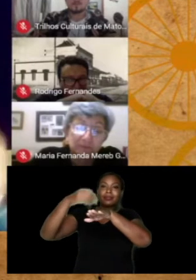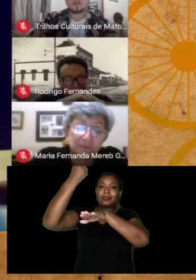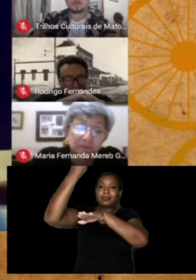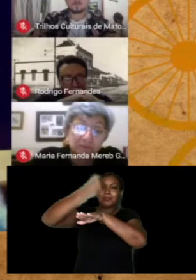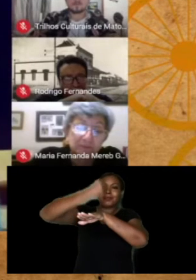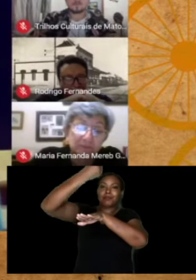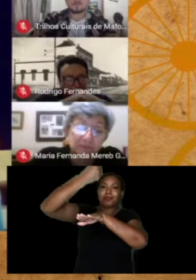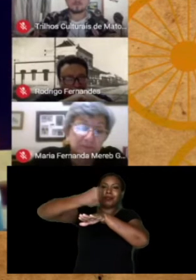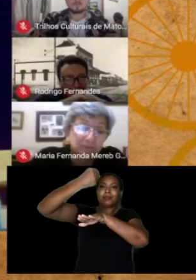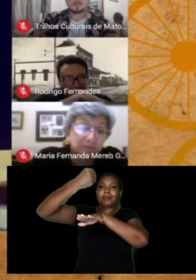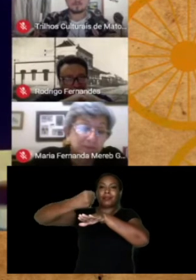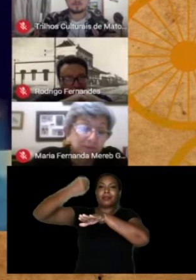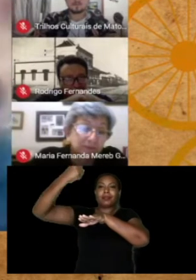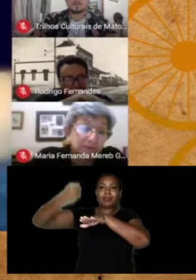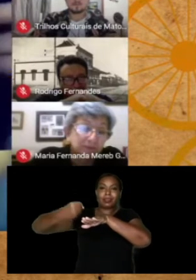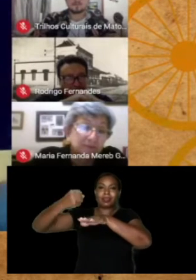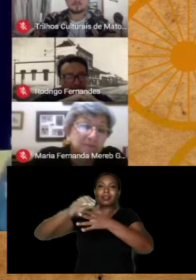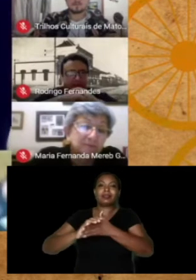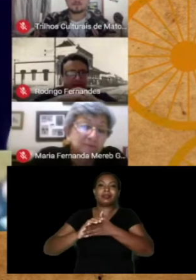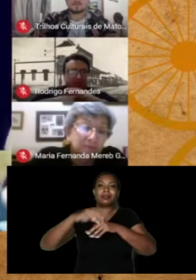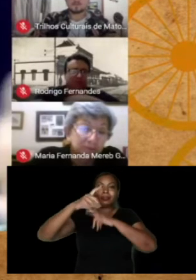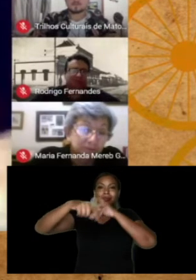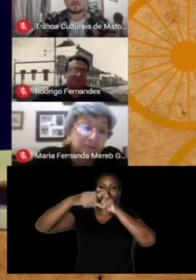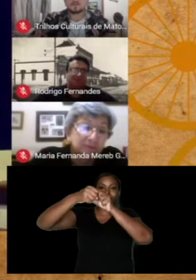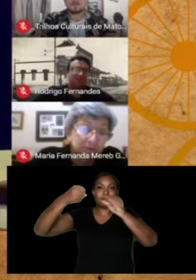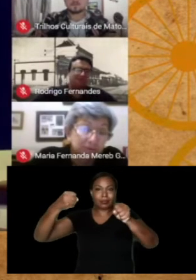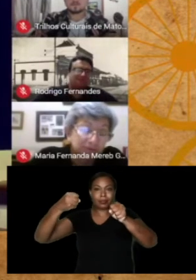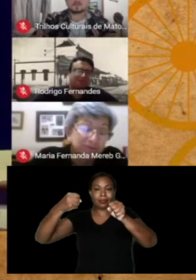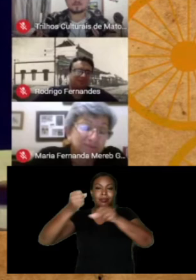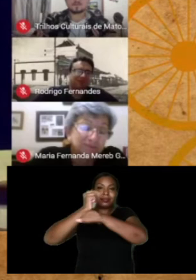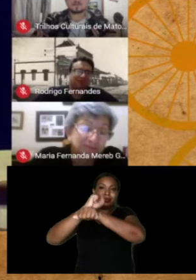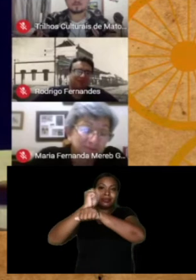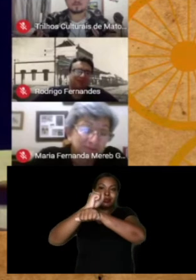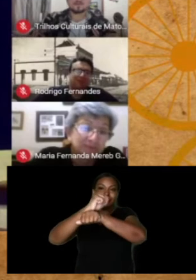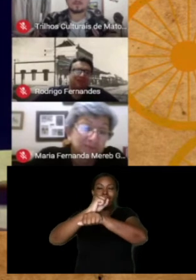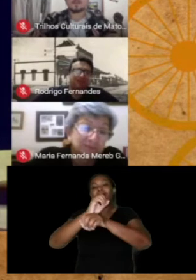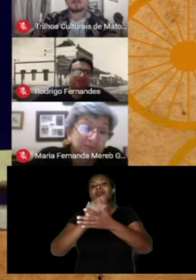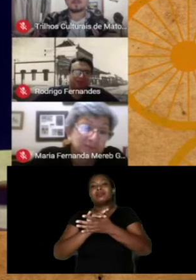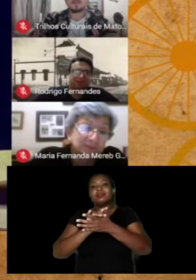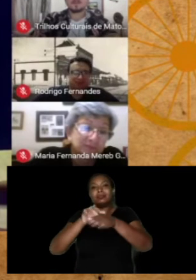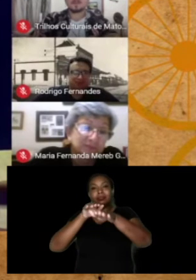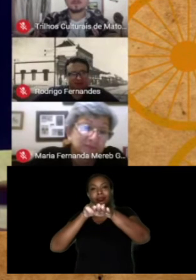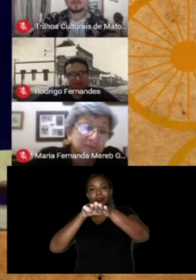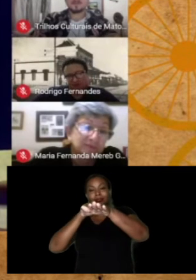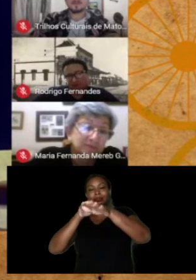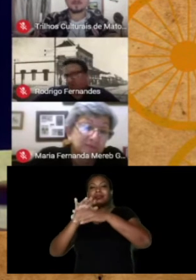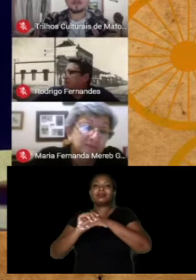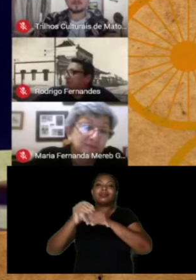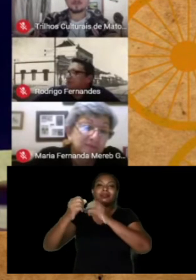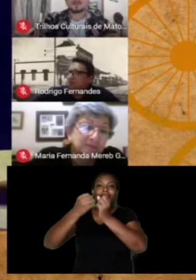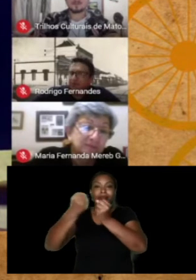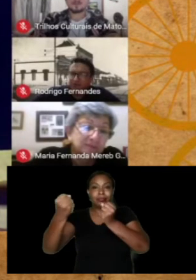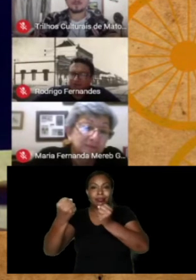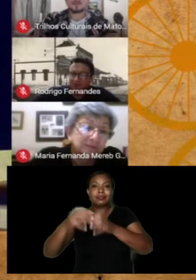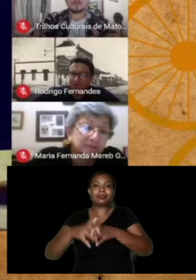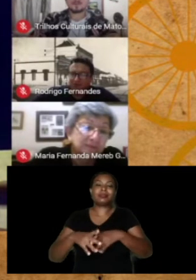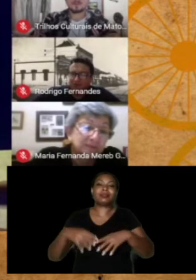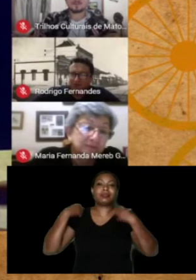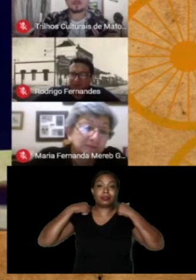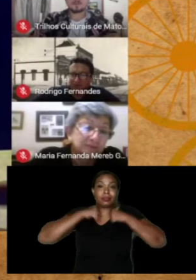estacas. Era para se amarrar os carros, para eles não caírem. E eu e o Tom amarramos as nossas